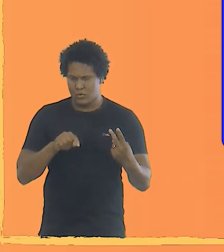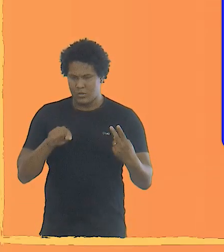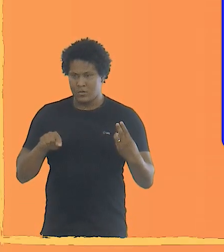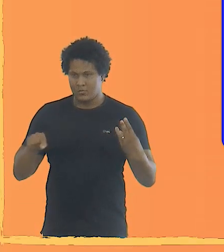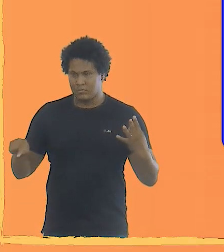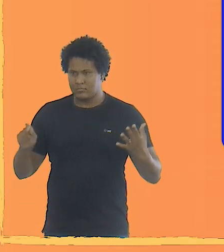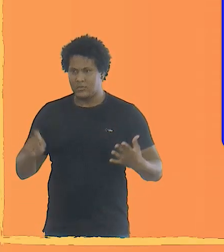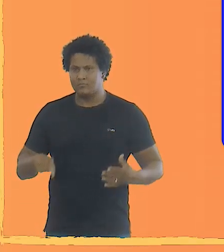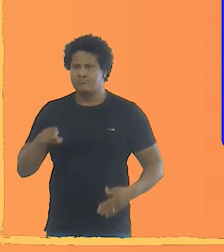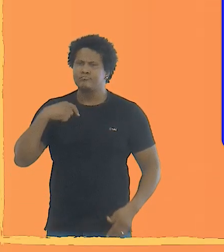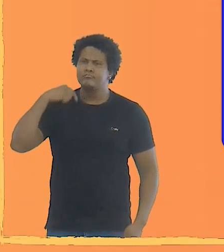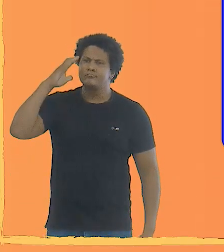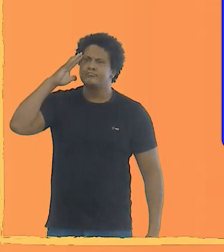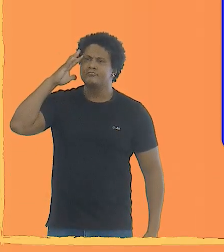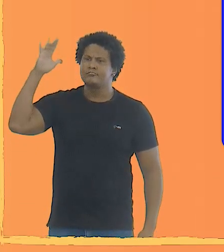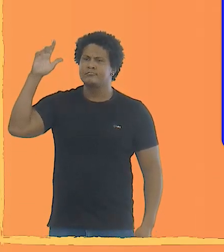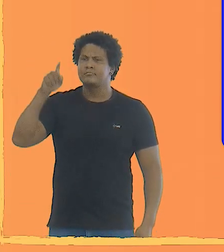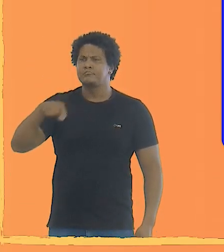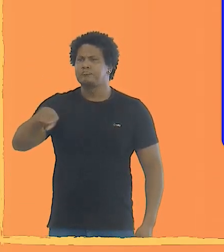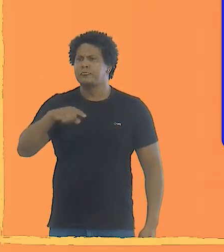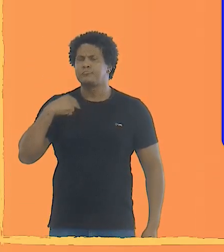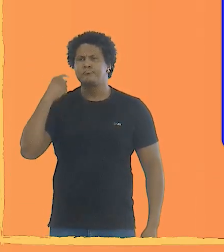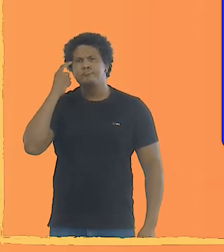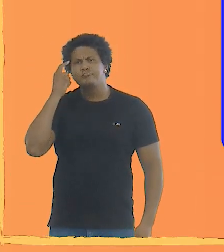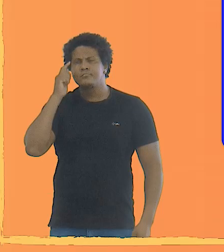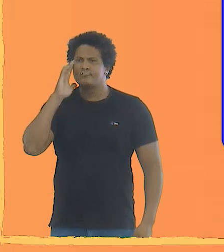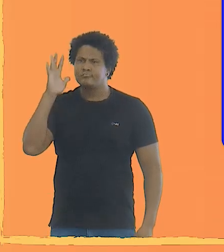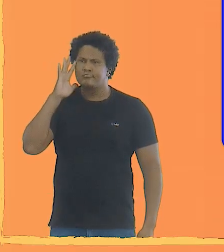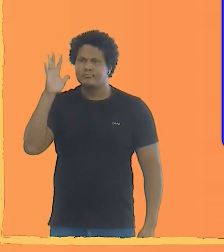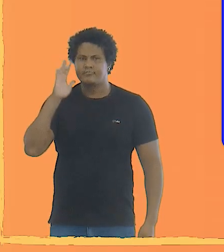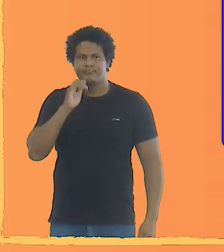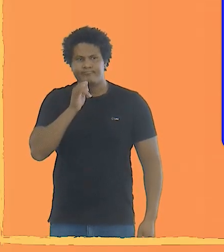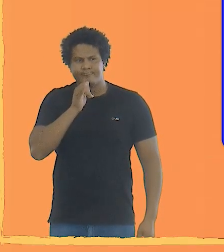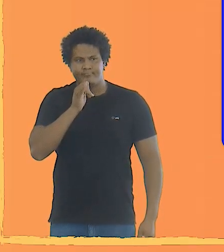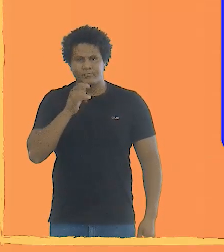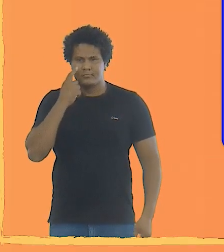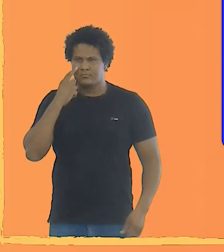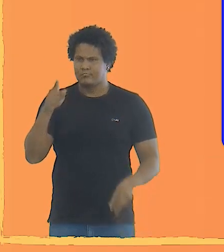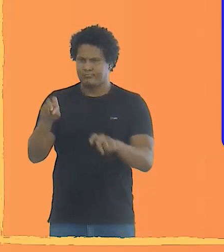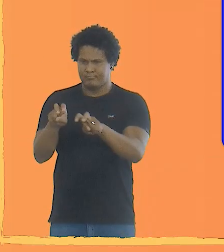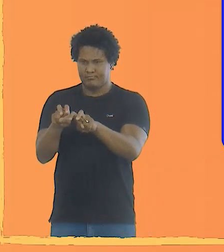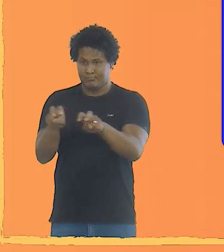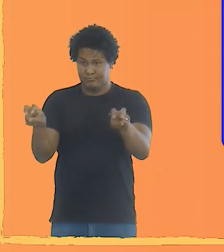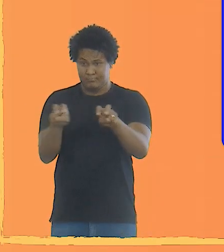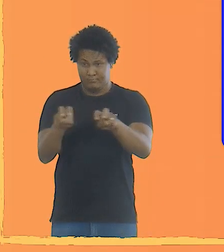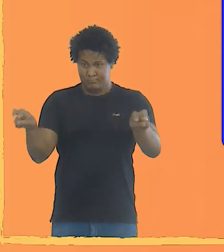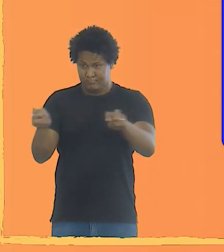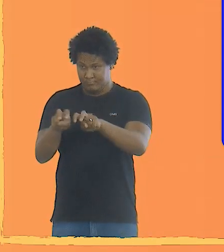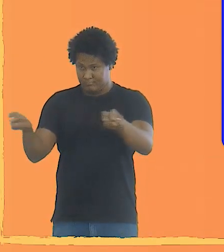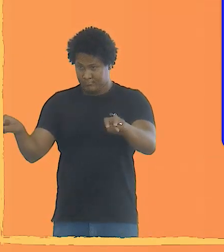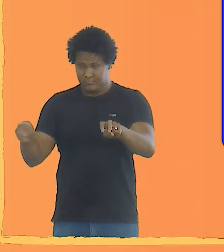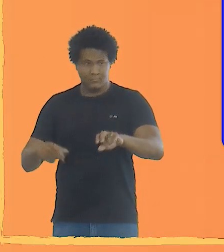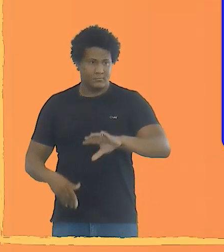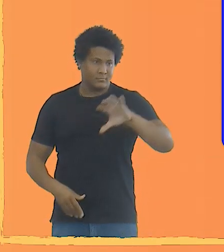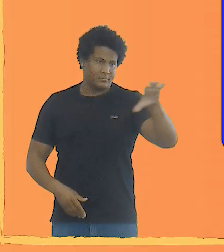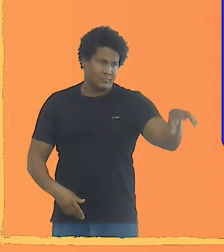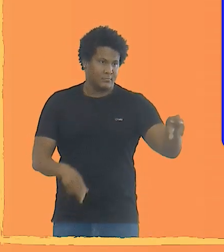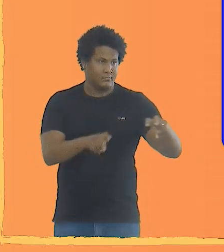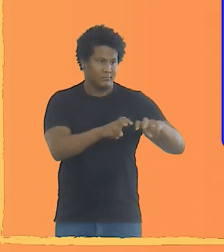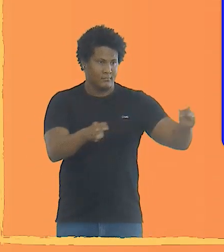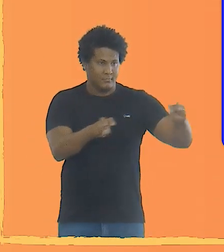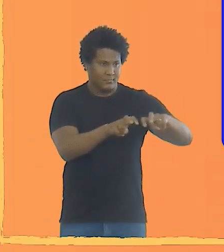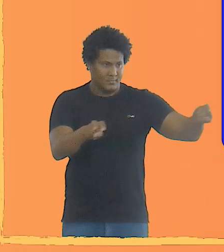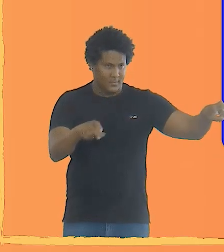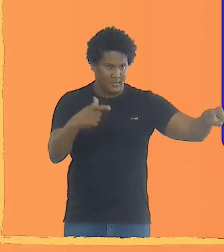seguinte, na situação que eu estou encontrando agora, tá? Eu estou vendo aqui, ó, um grupo de cadeiras do meu lado direito e um grupo de cadeiras do meu